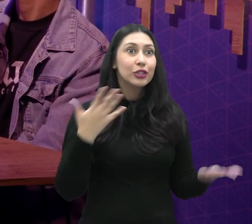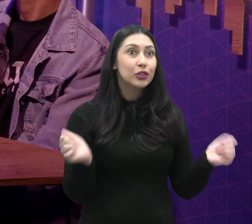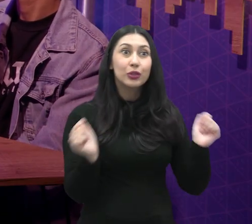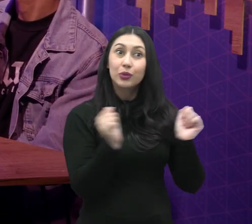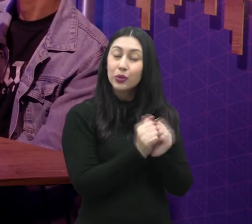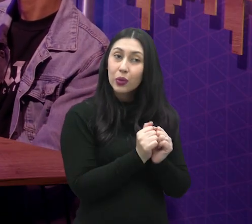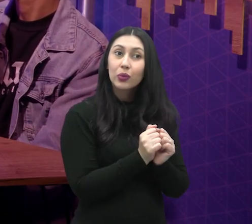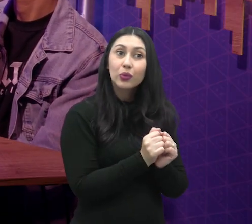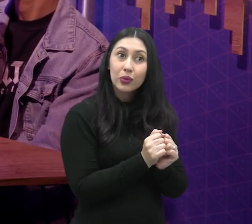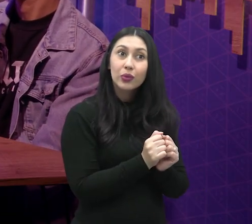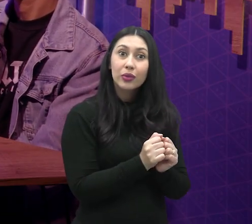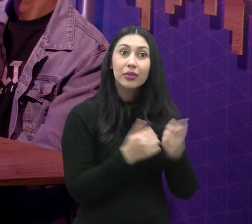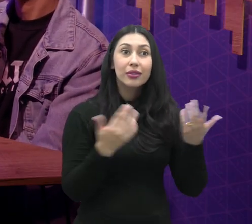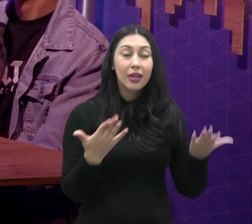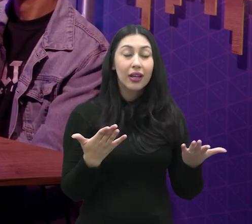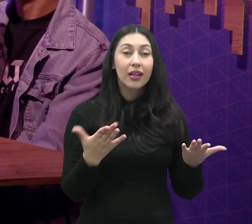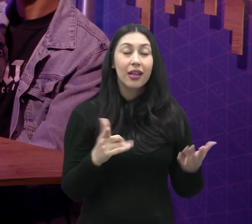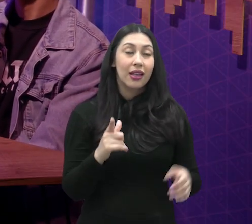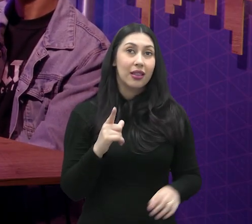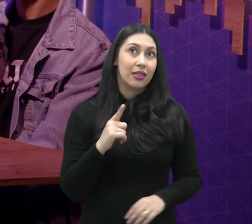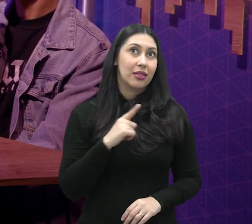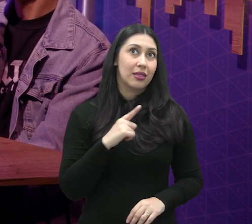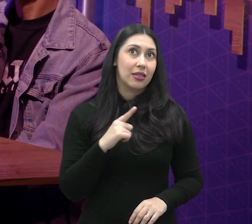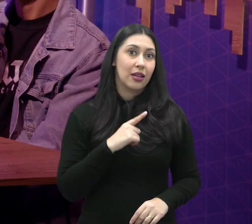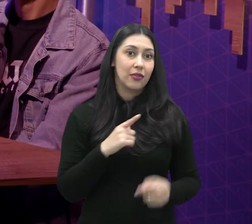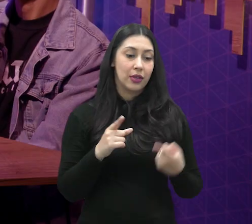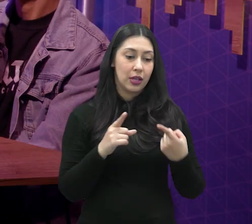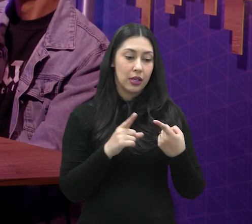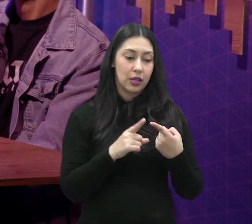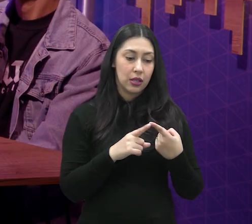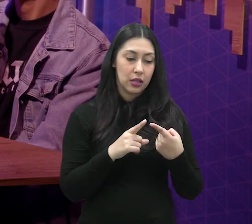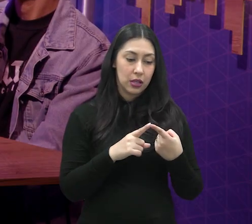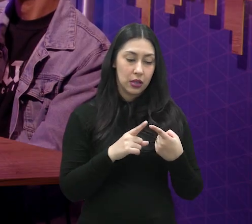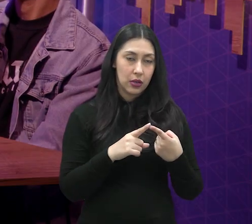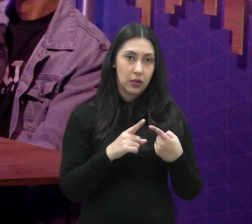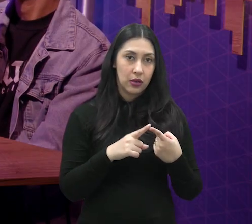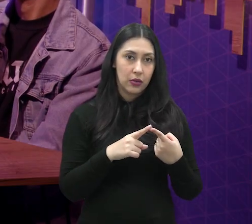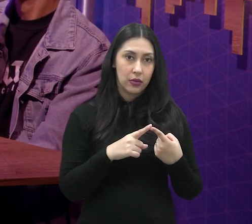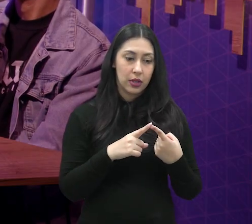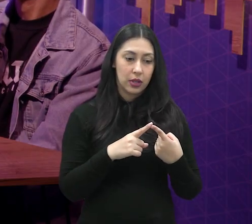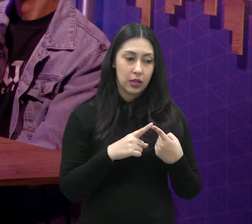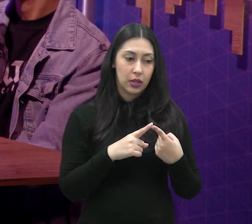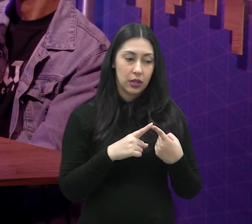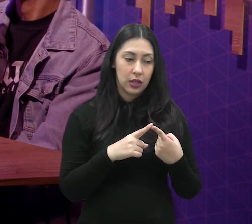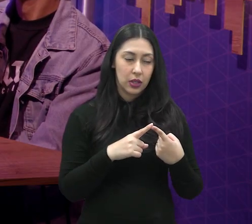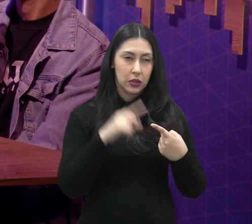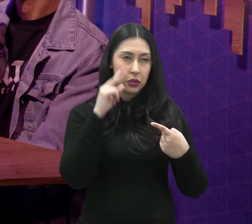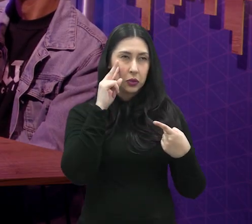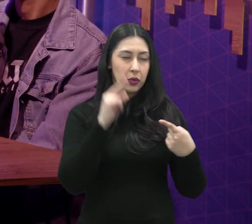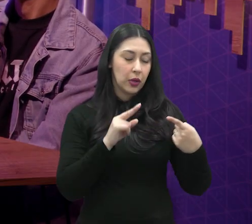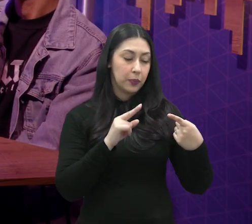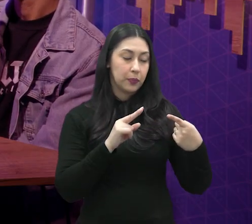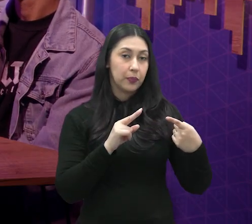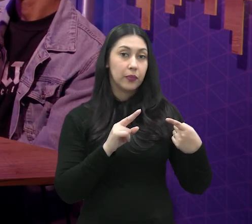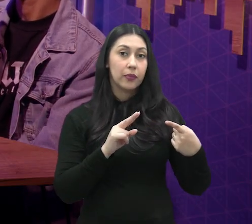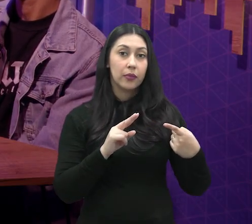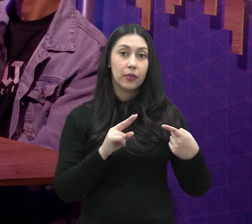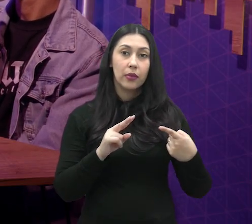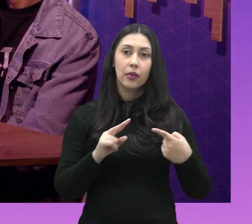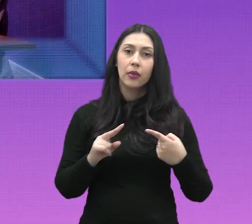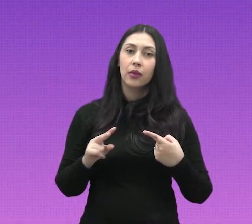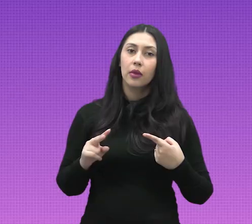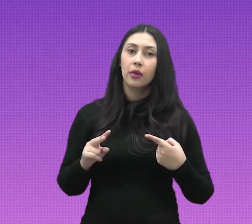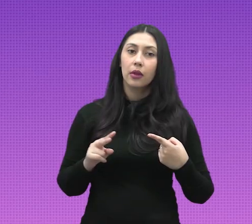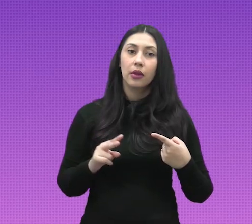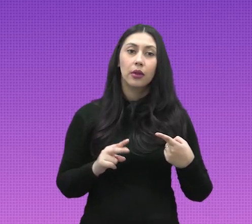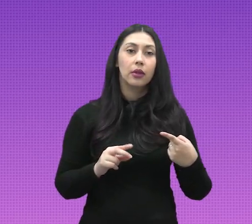destaque, né? Exatamente, a gente teve aí, as novelas foram então... Deixa eu pegar aqui pra vocês. No